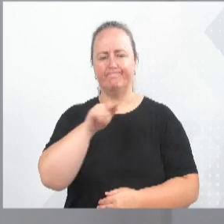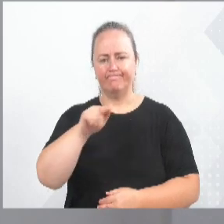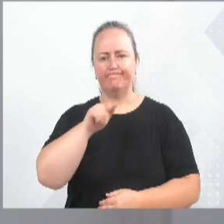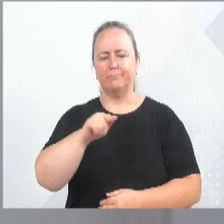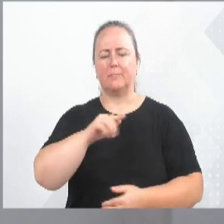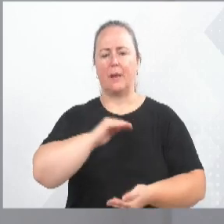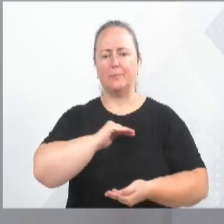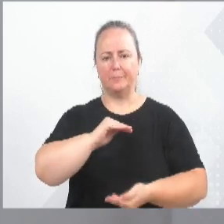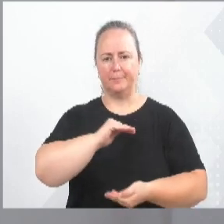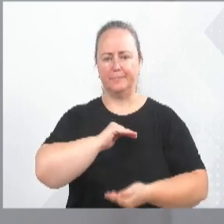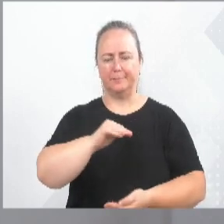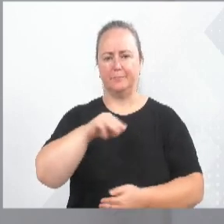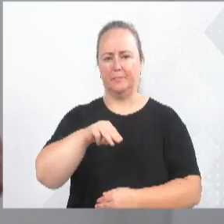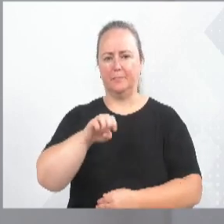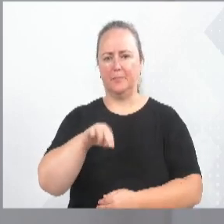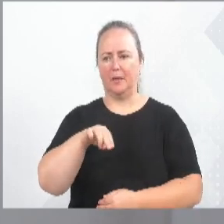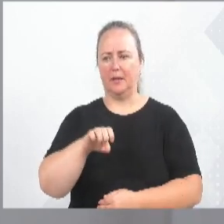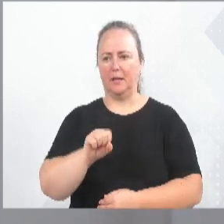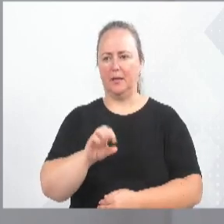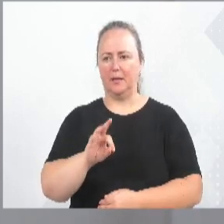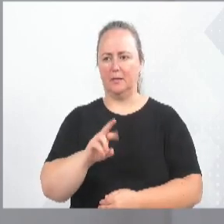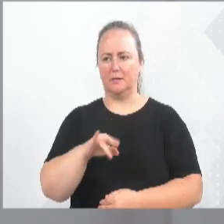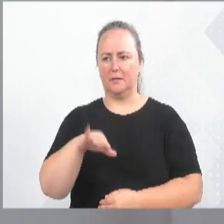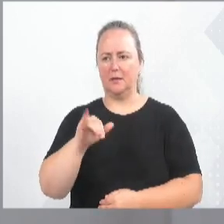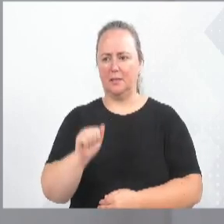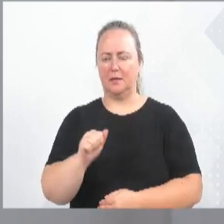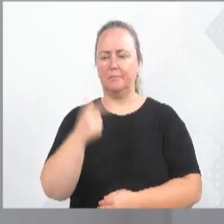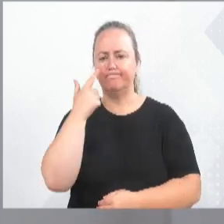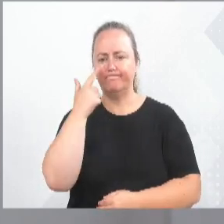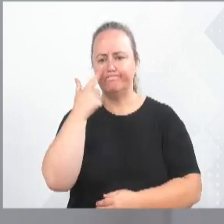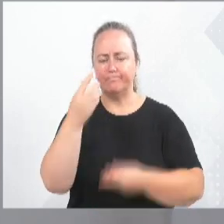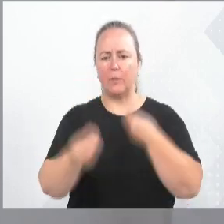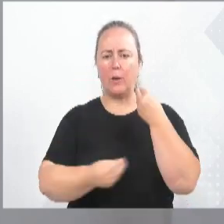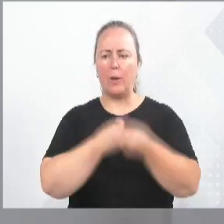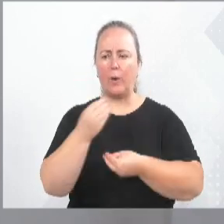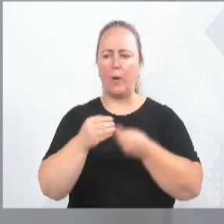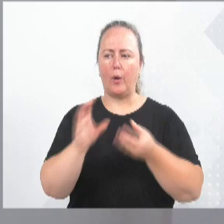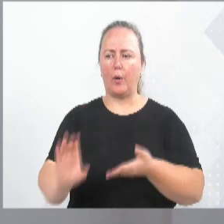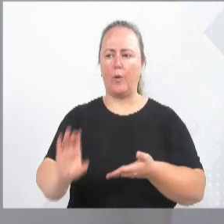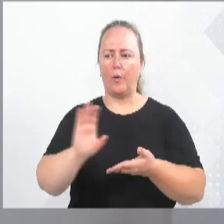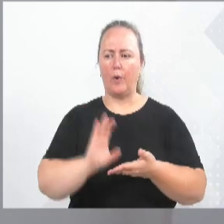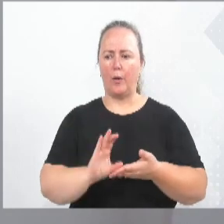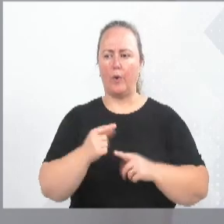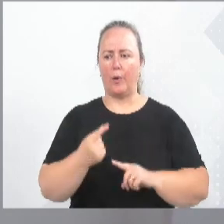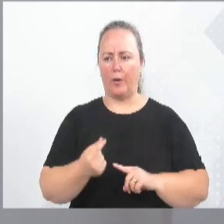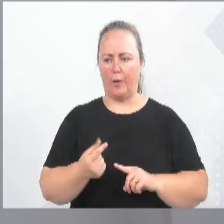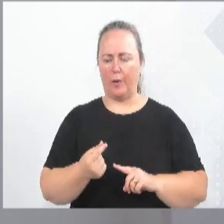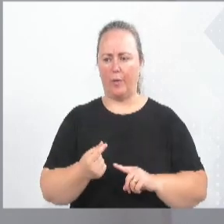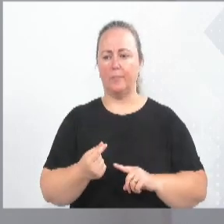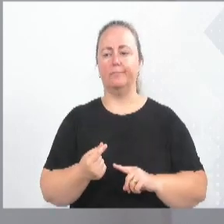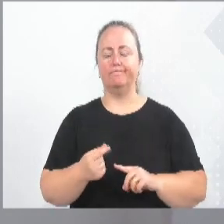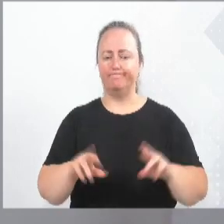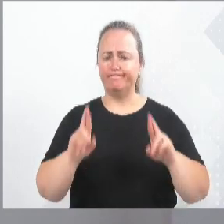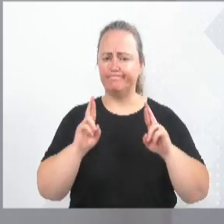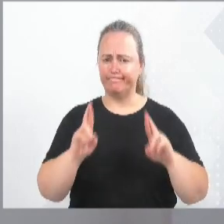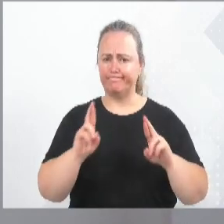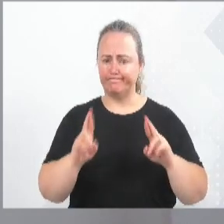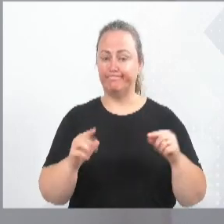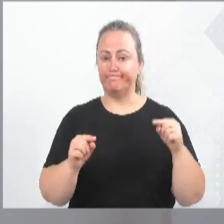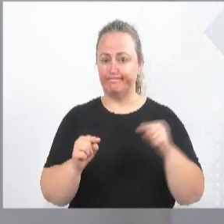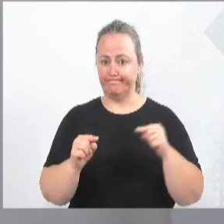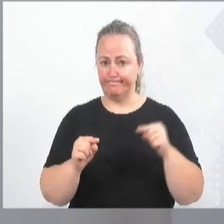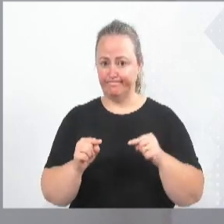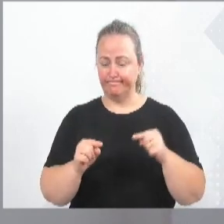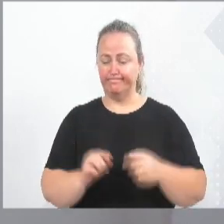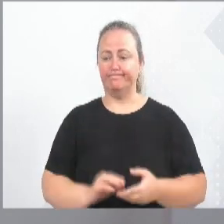da elaboração do projeto né paraa Vinda de recurso Presidente Tomara que esses recursos que foi comentado e